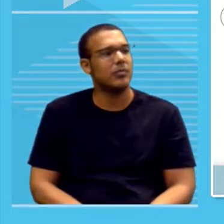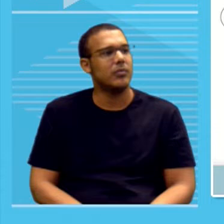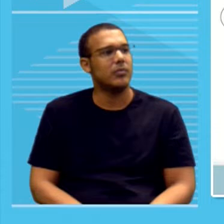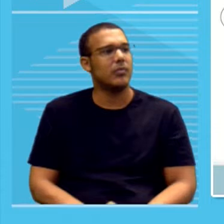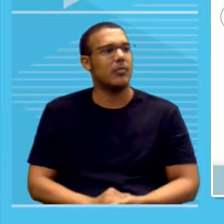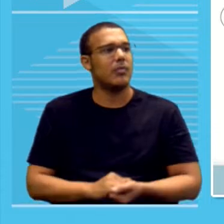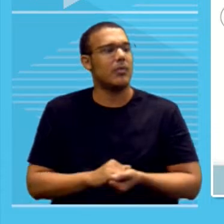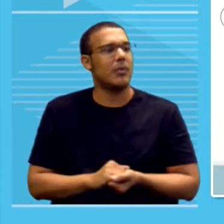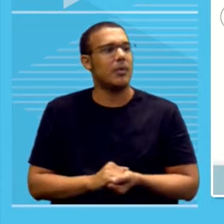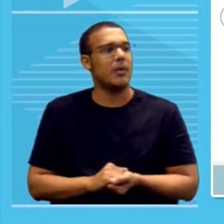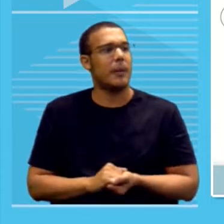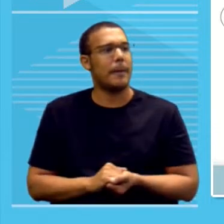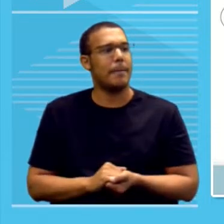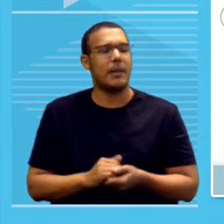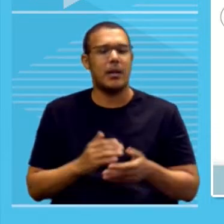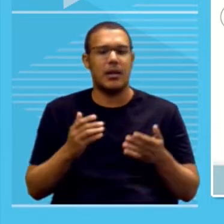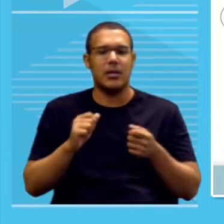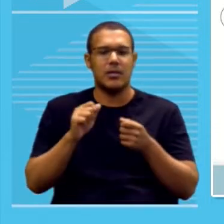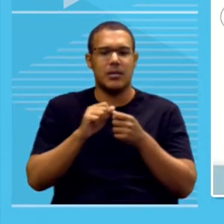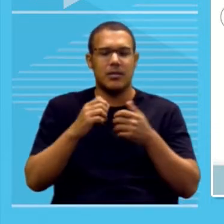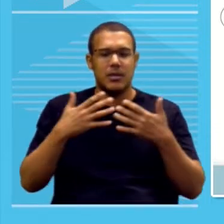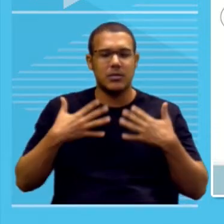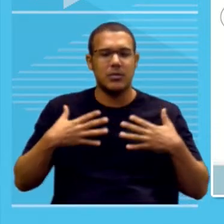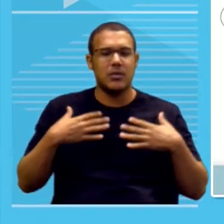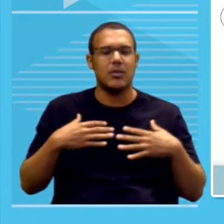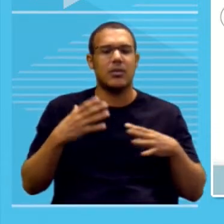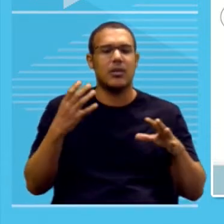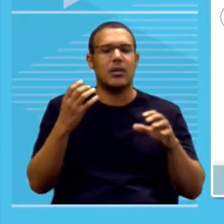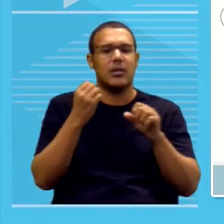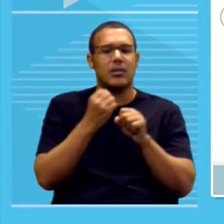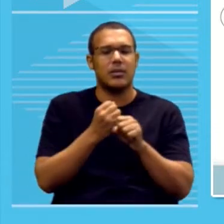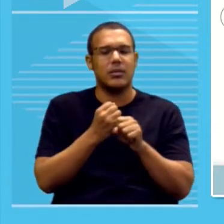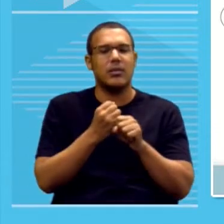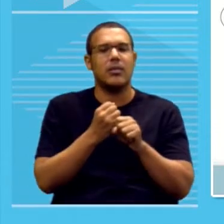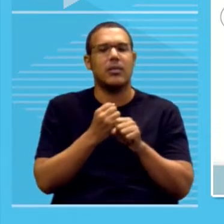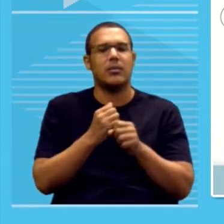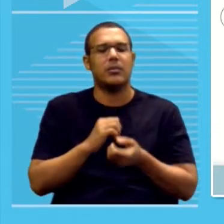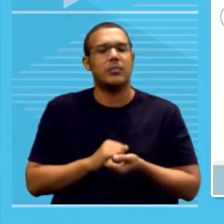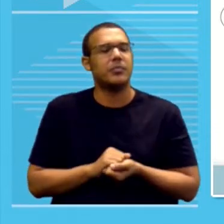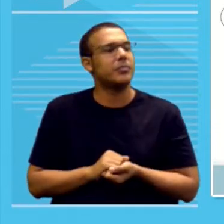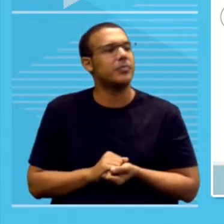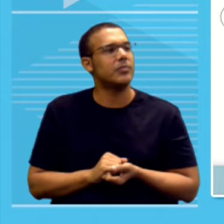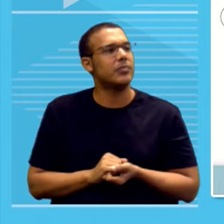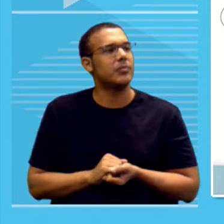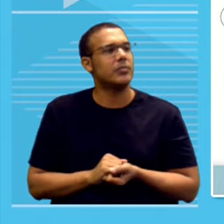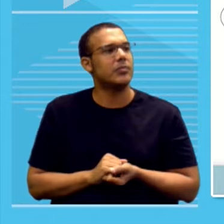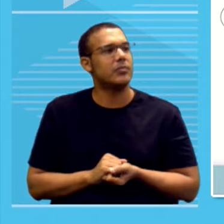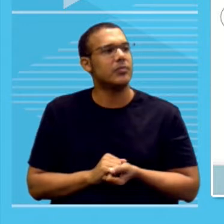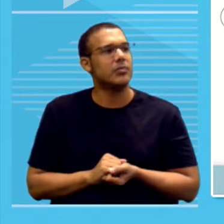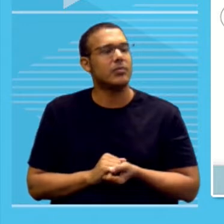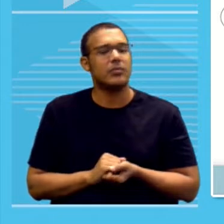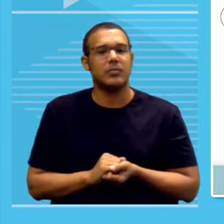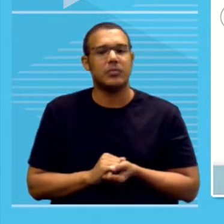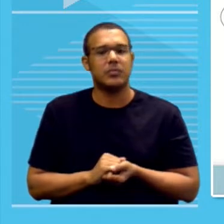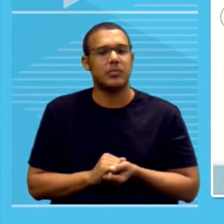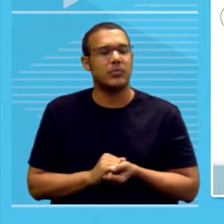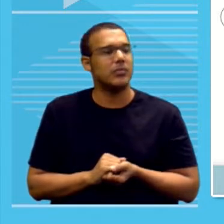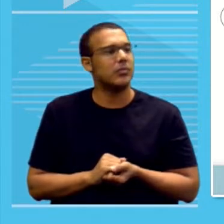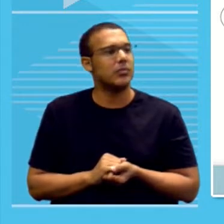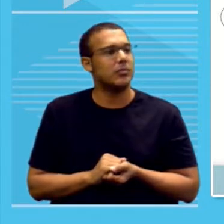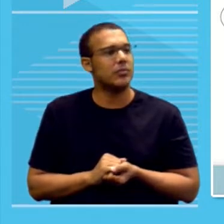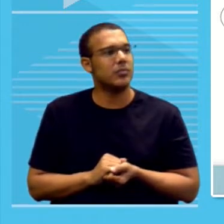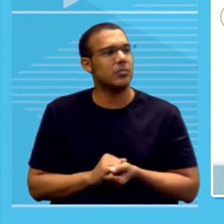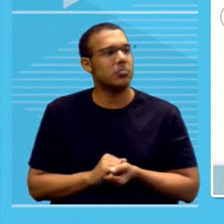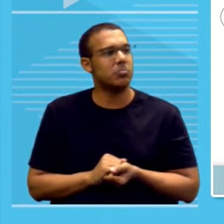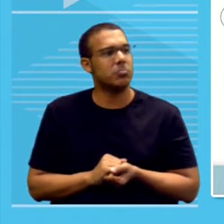você faz aí ó na tranquilidade Faça as contas as adições subtrações e multiplicações e divisões